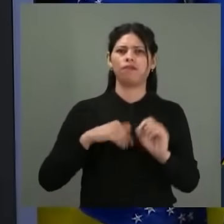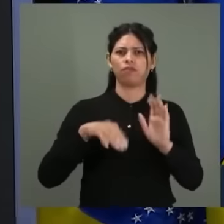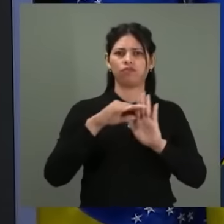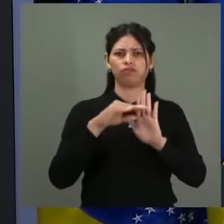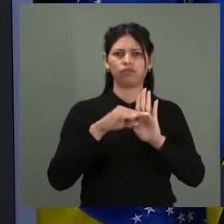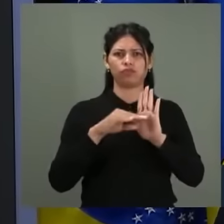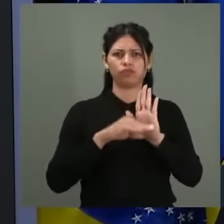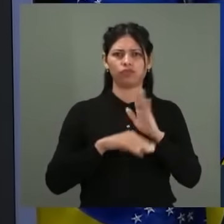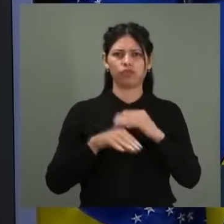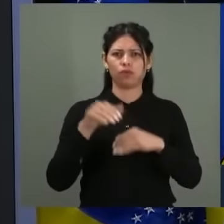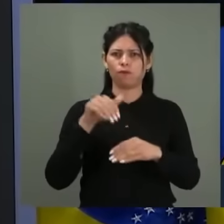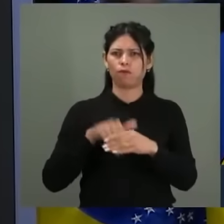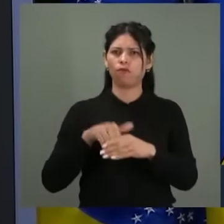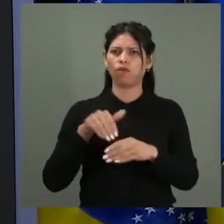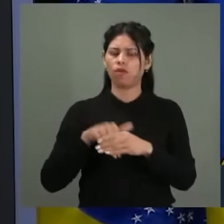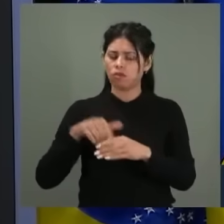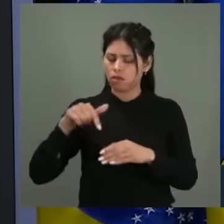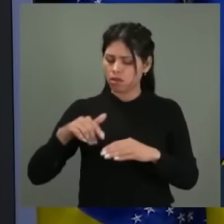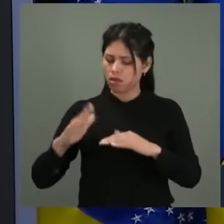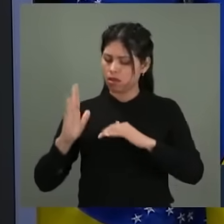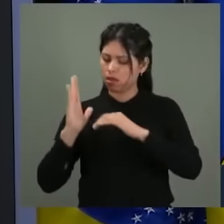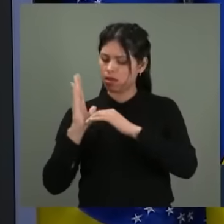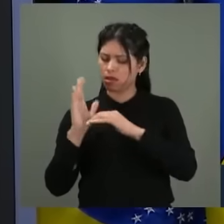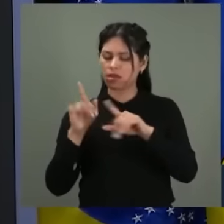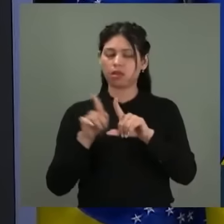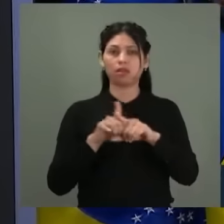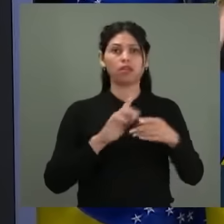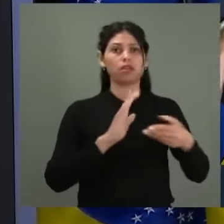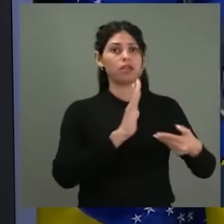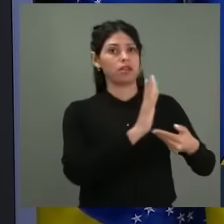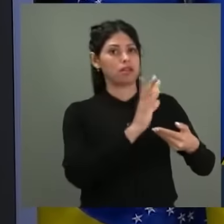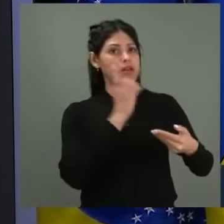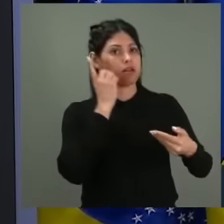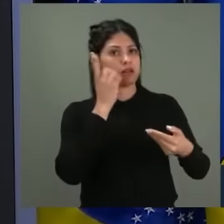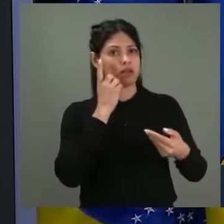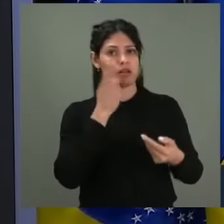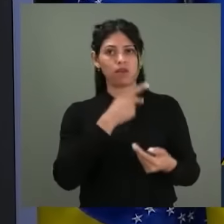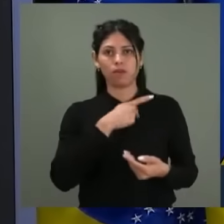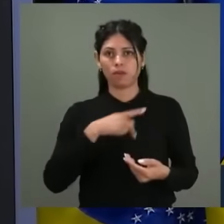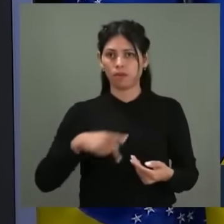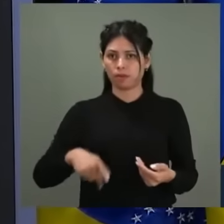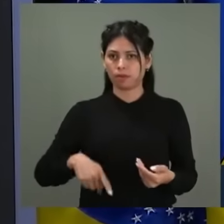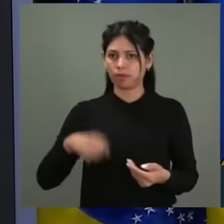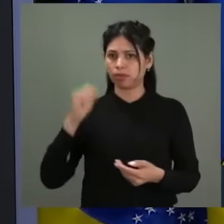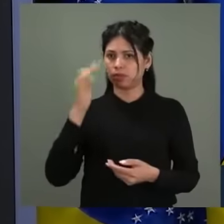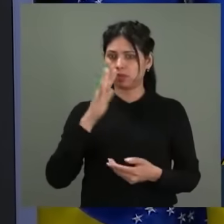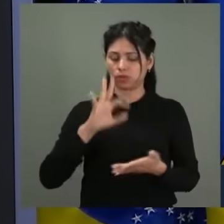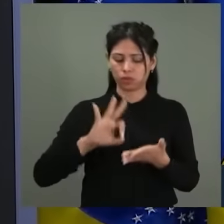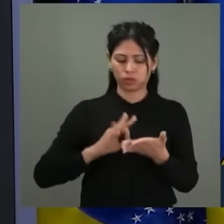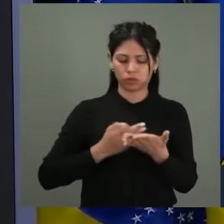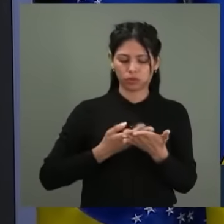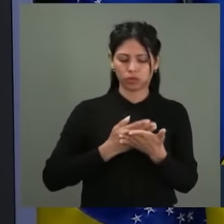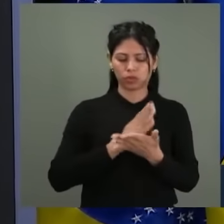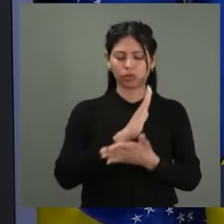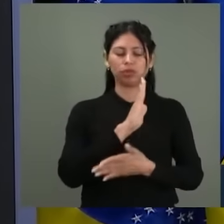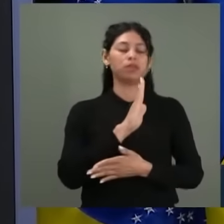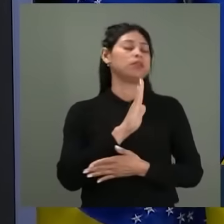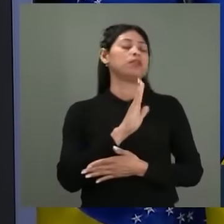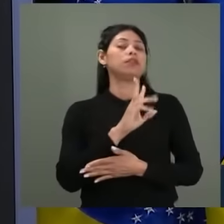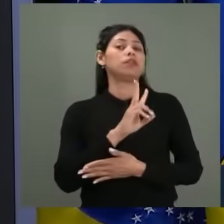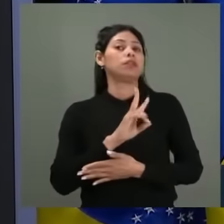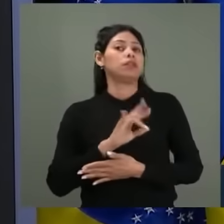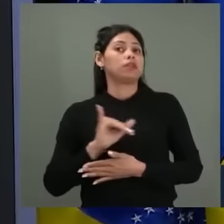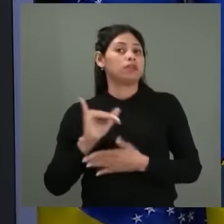votada na outra casa, que o presidente da República sancionou, e por uma decisão monocrática vai